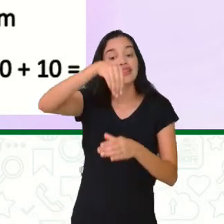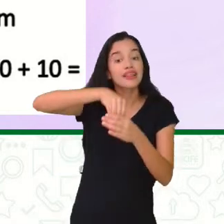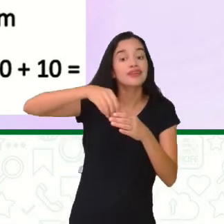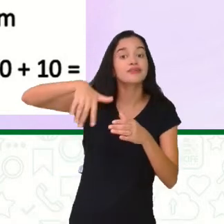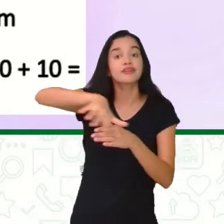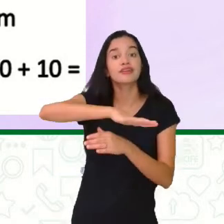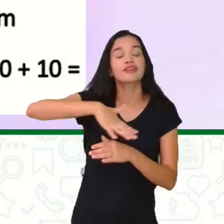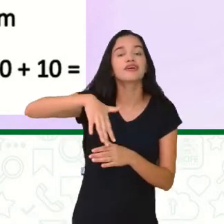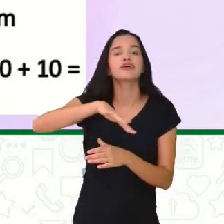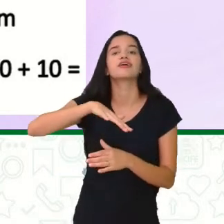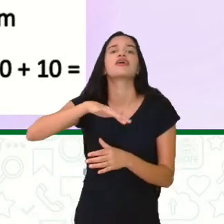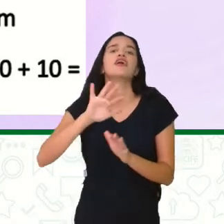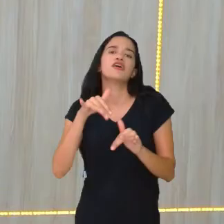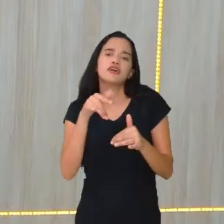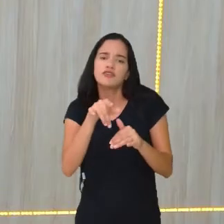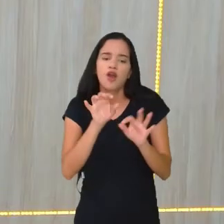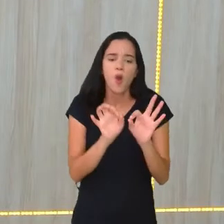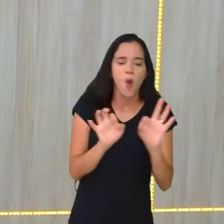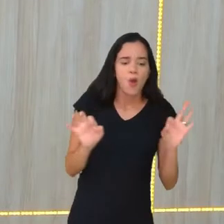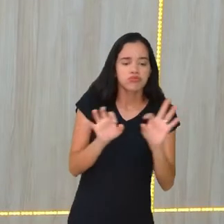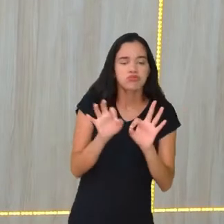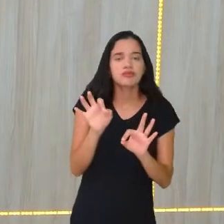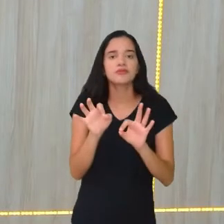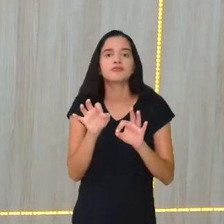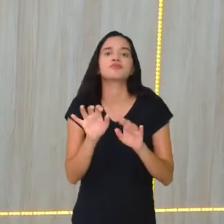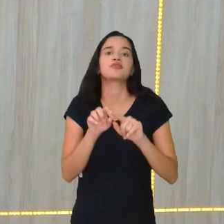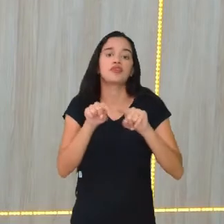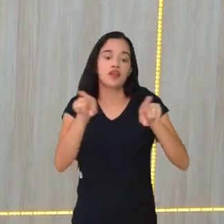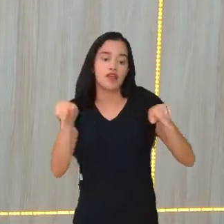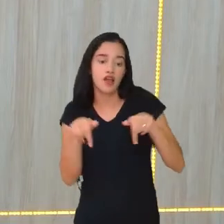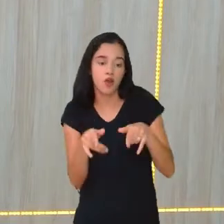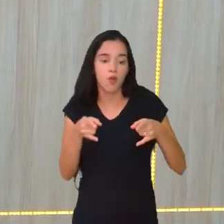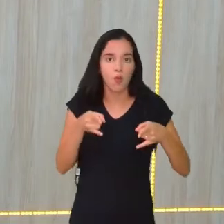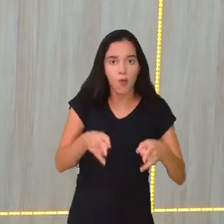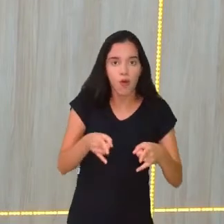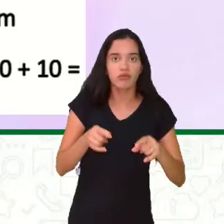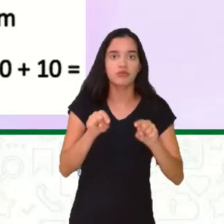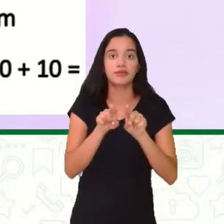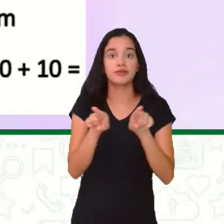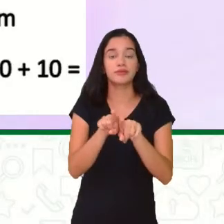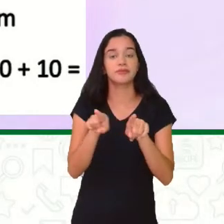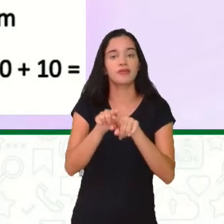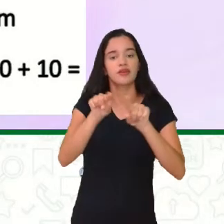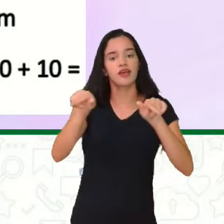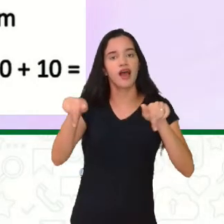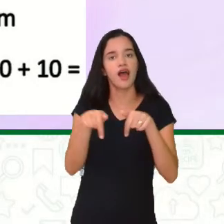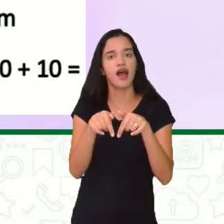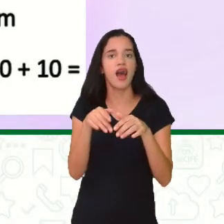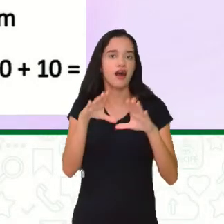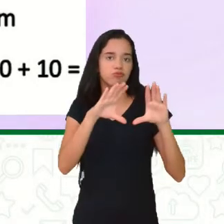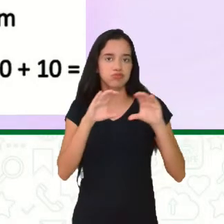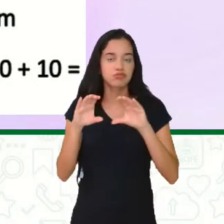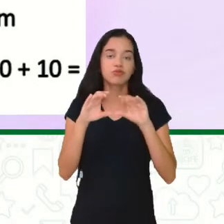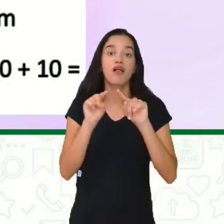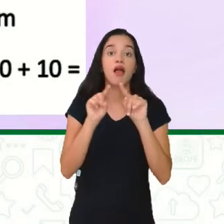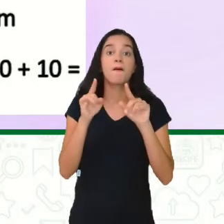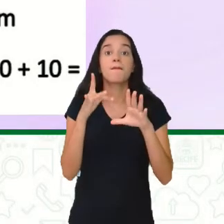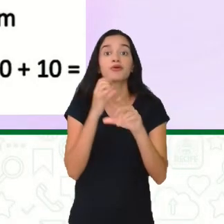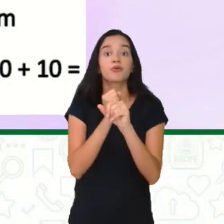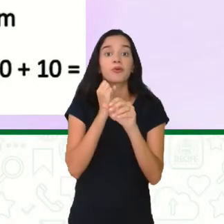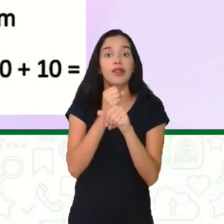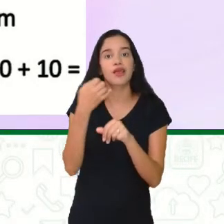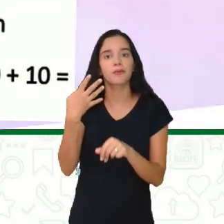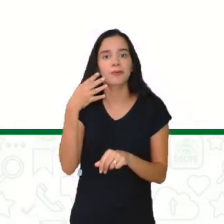a cozinha, quanto tem, o quarto, a sala, mas ela toda tem 40 metros,